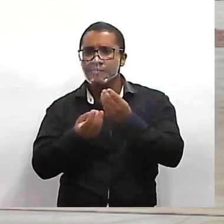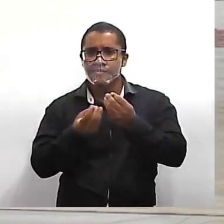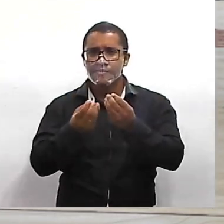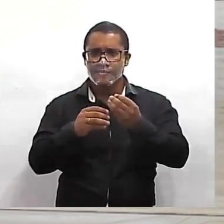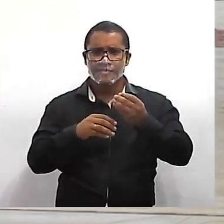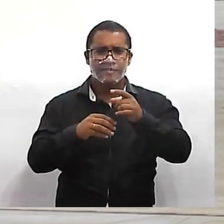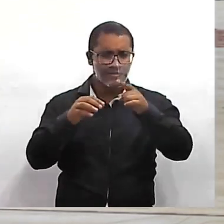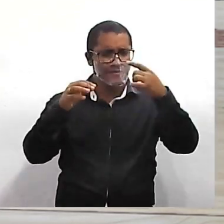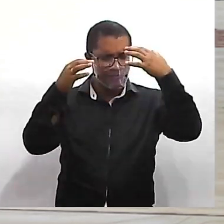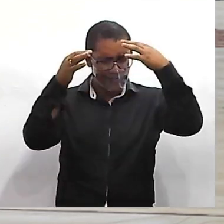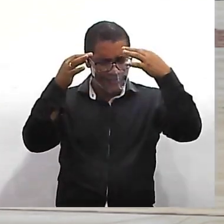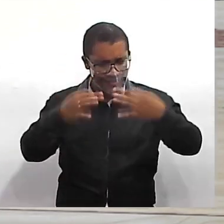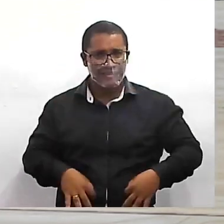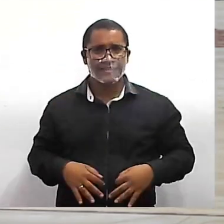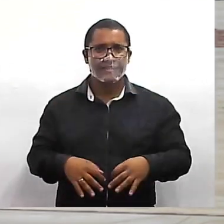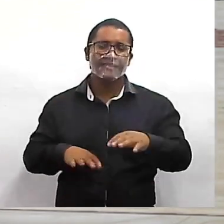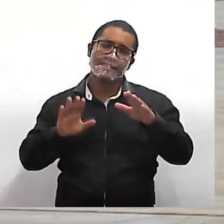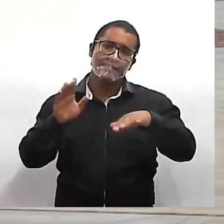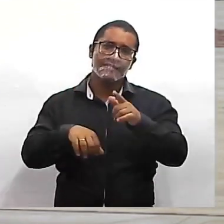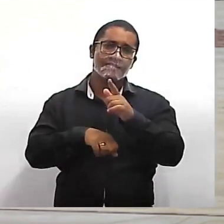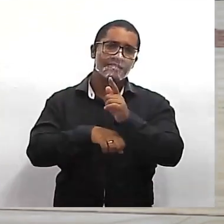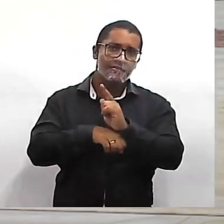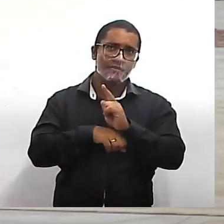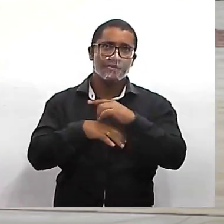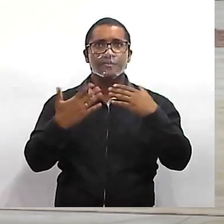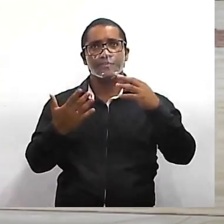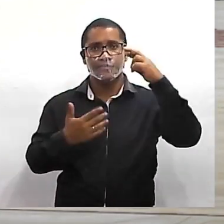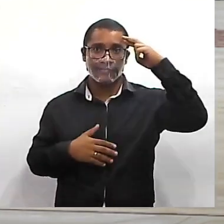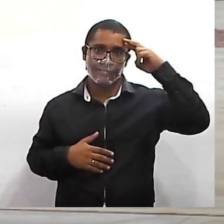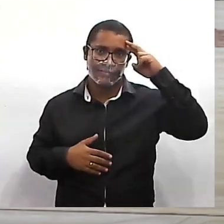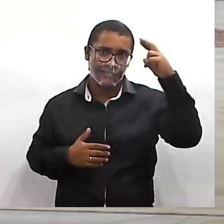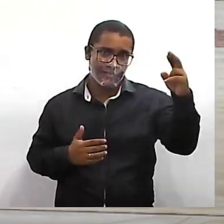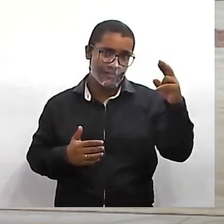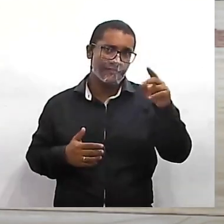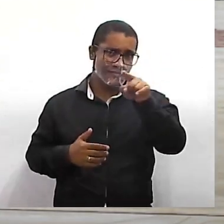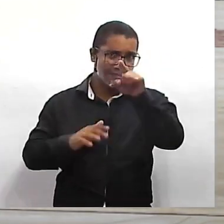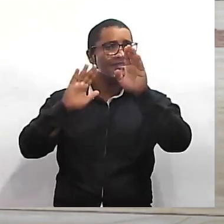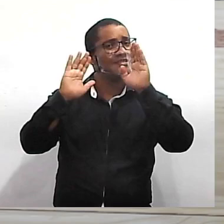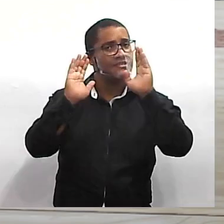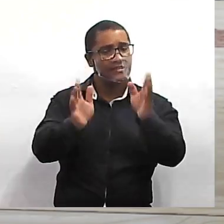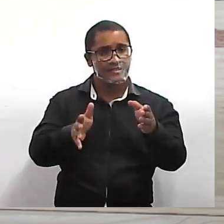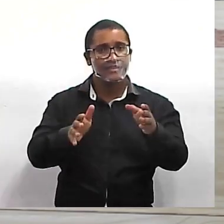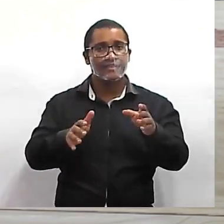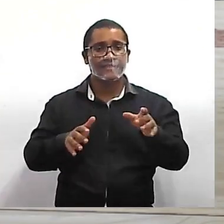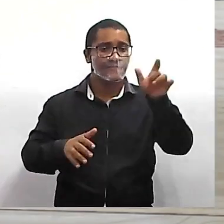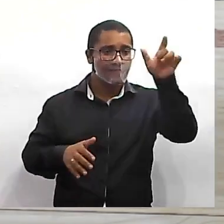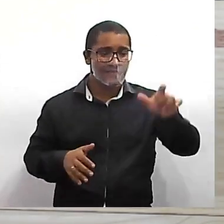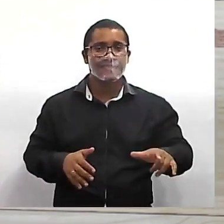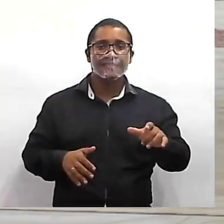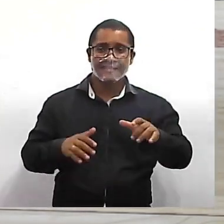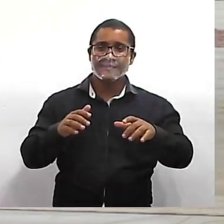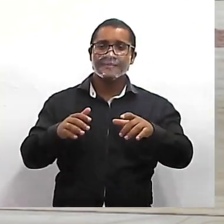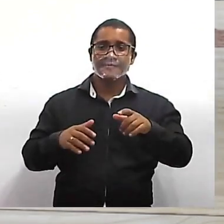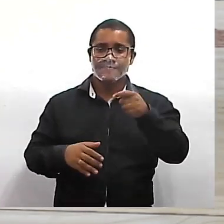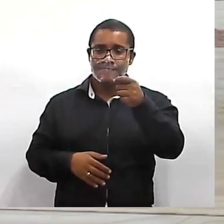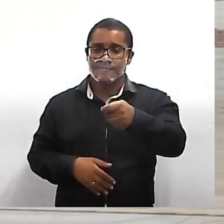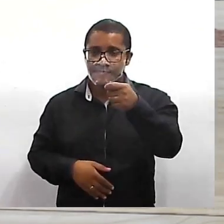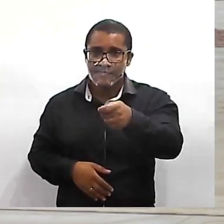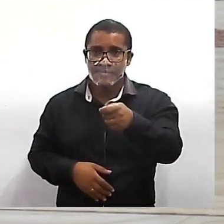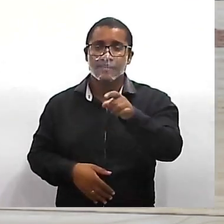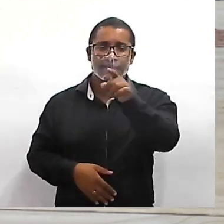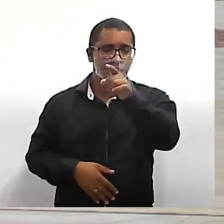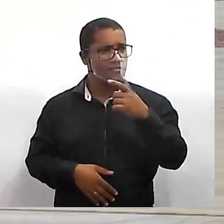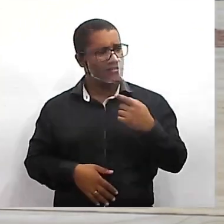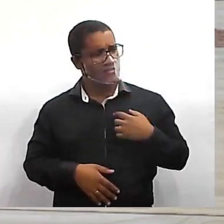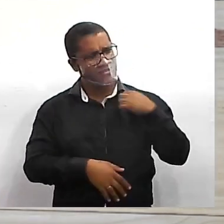já teve um gestor, que você já teve um chefe, que ele provavelmente cobrava as coisas de você e você dizia